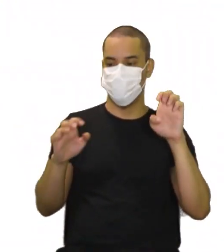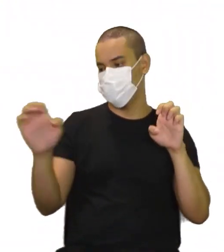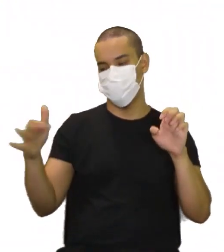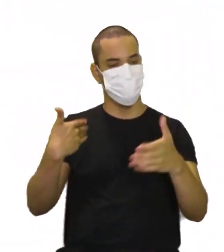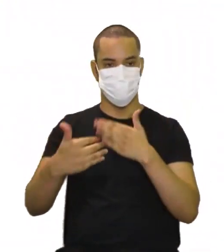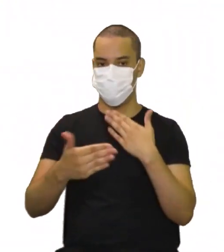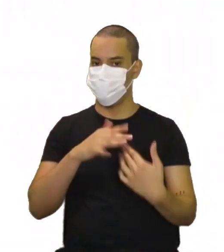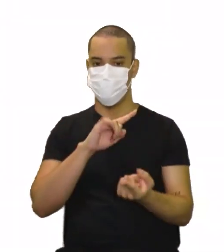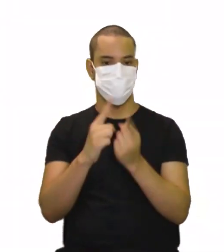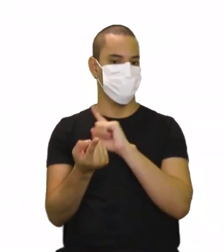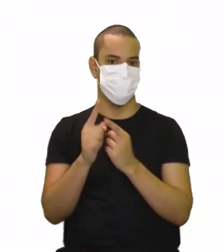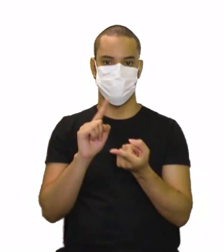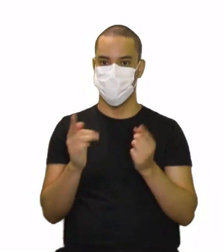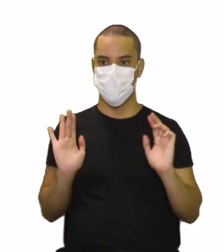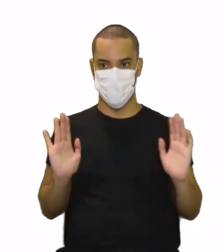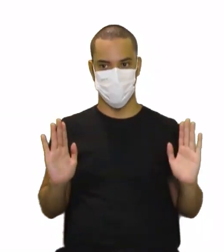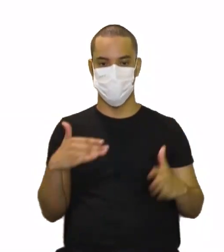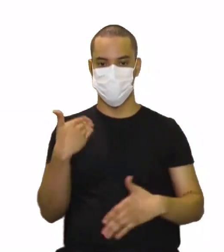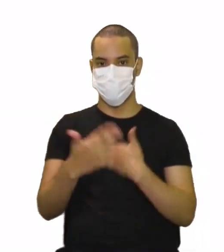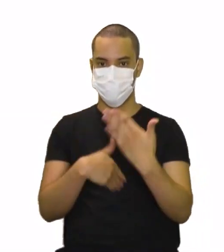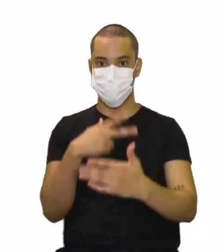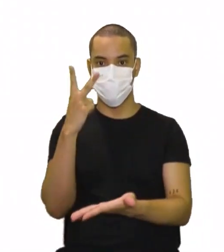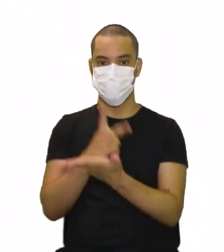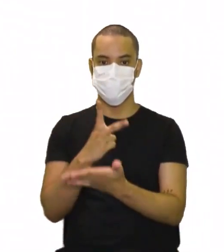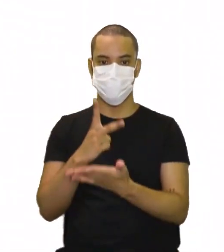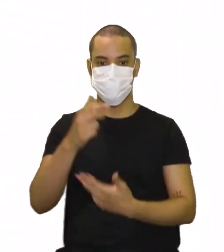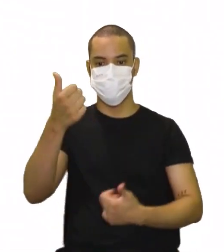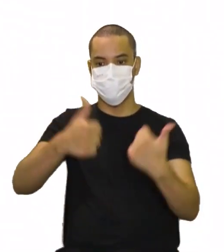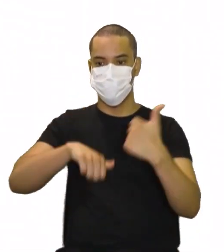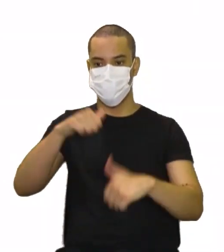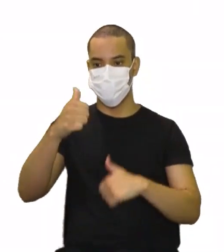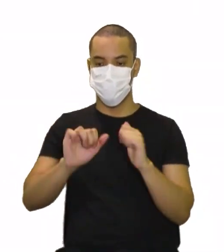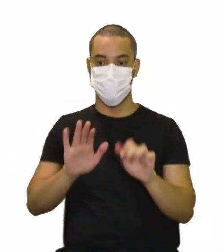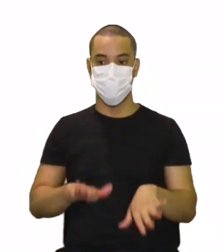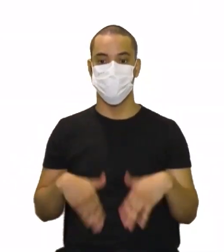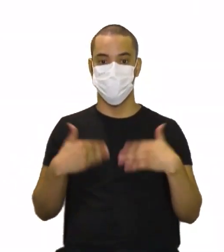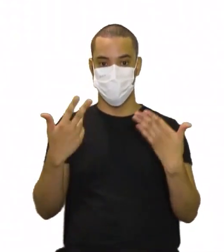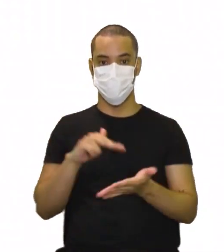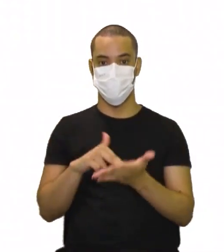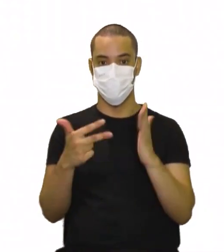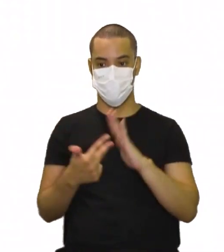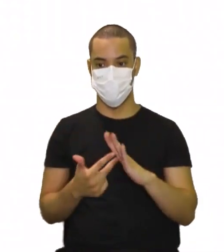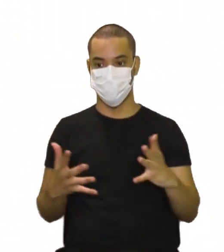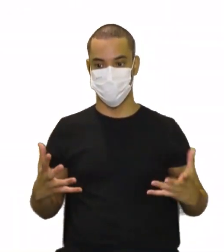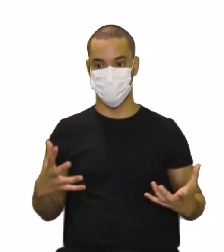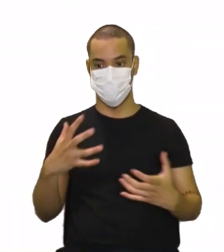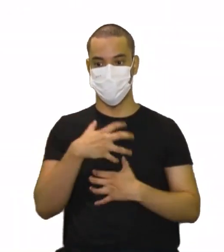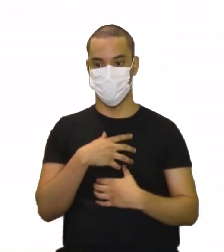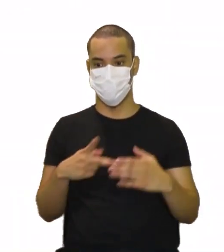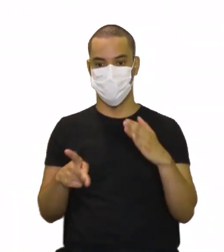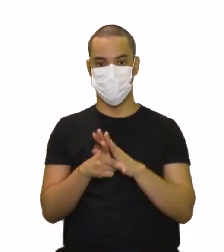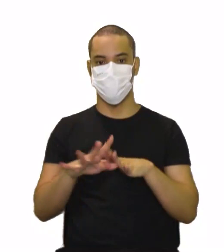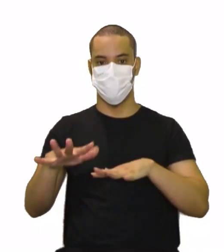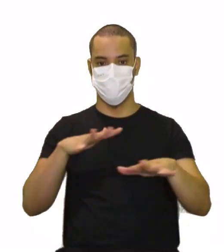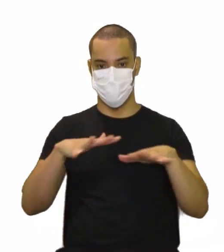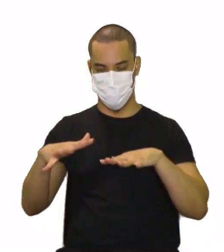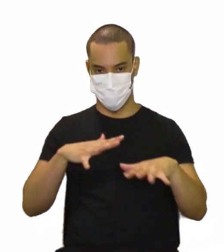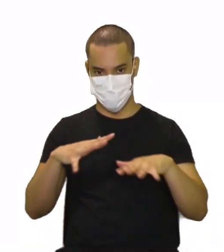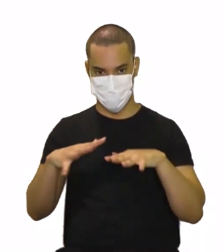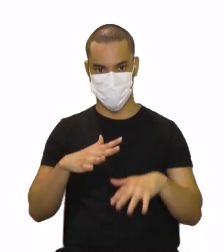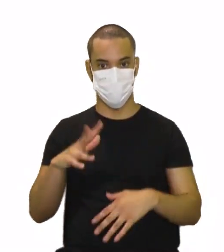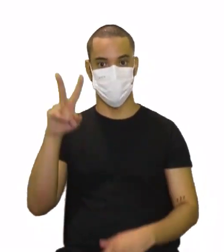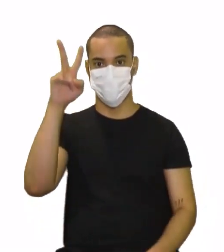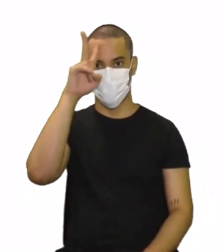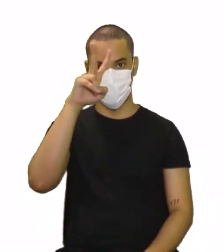diante. Você sempre tem que analisar qual é o sentido do movimento da corrente. Lembra